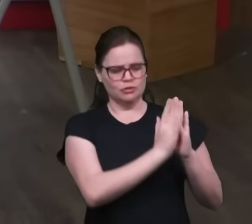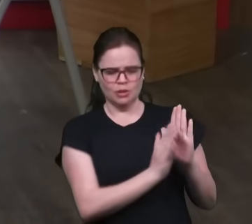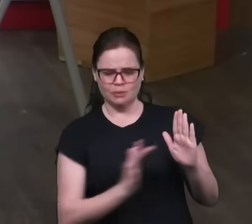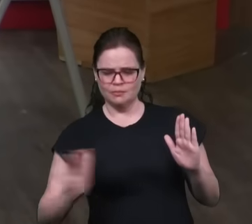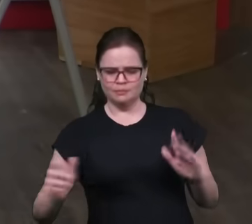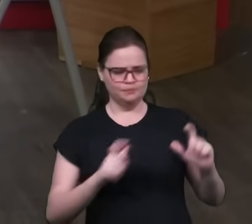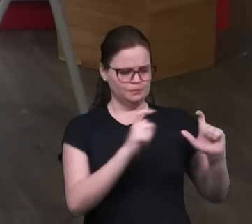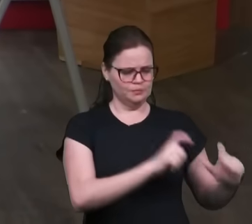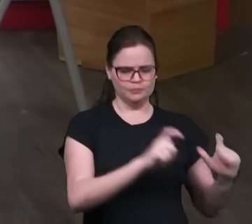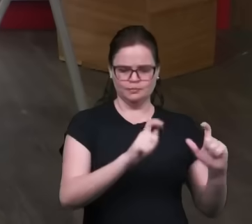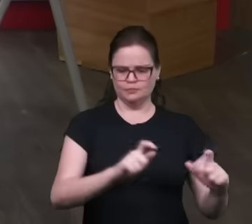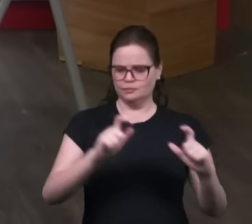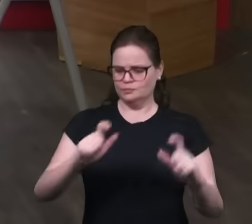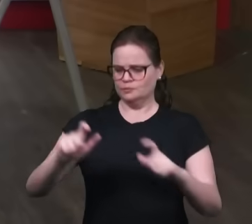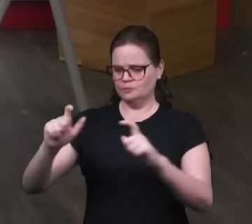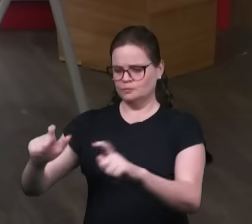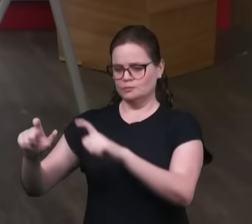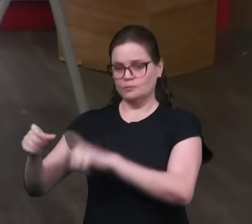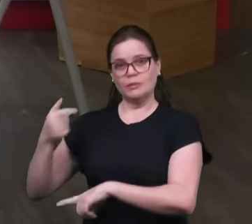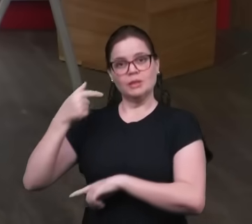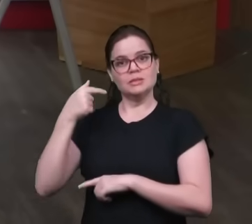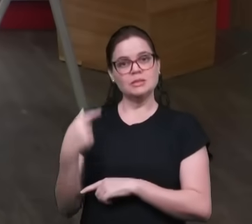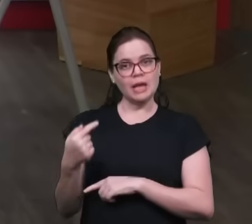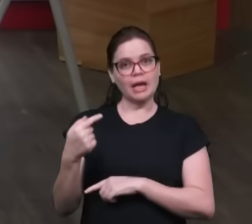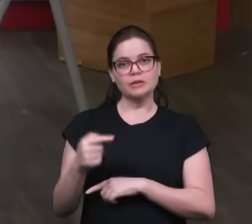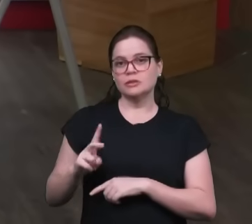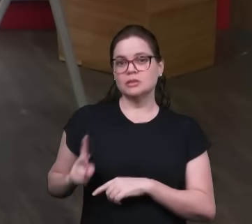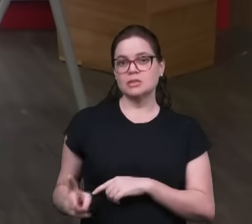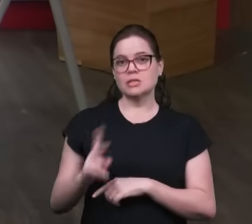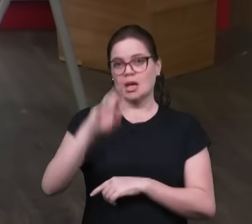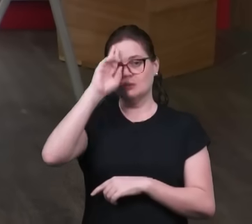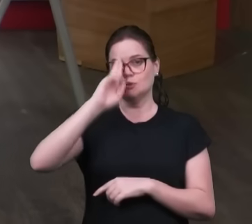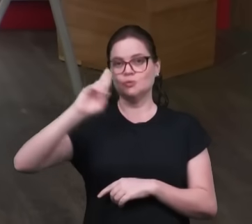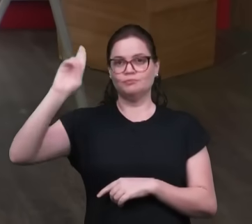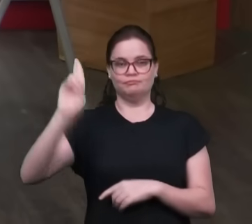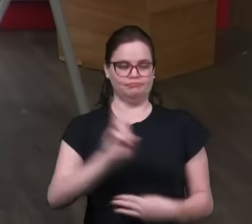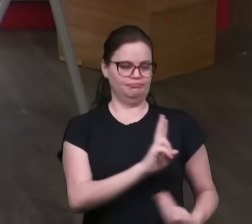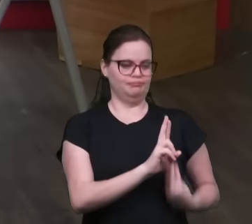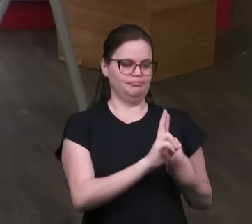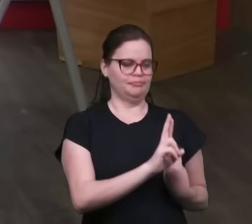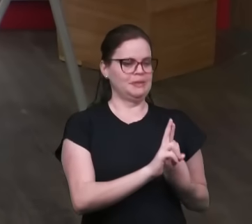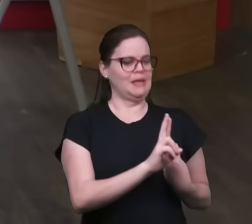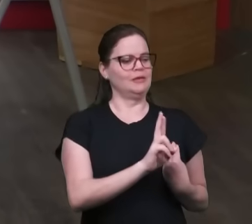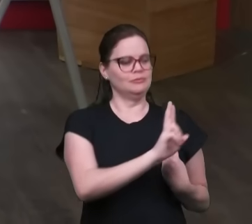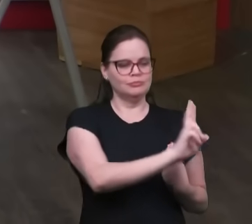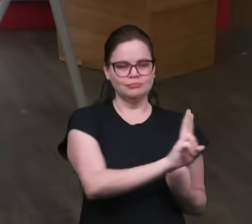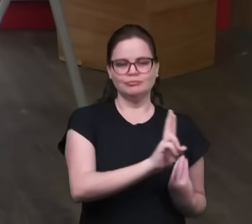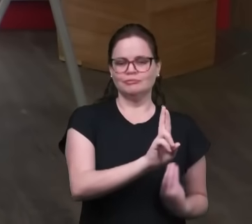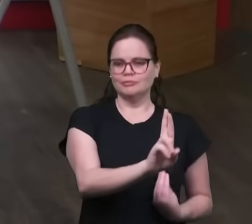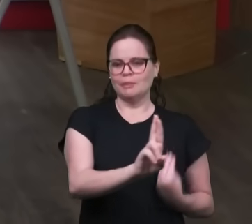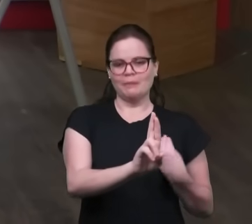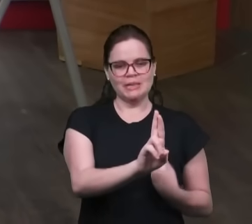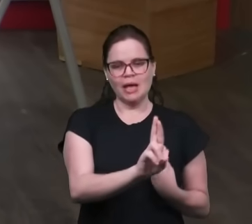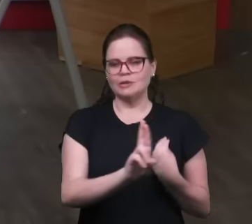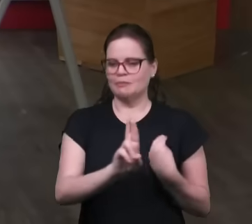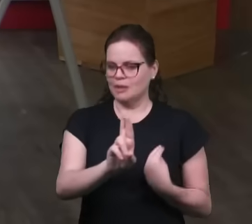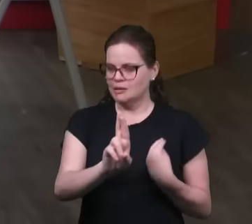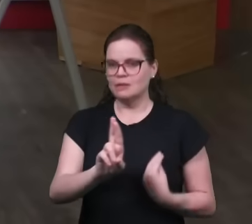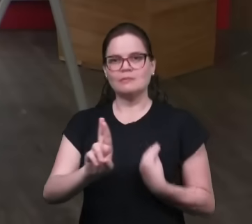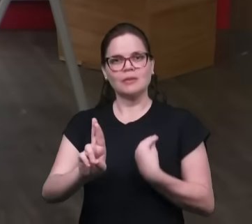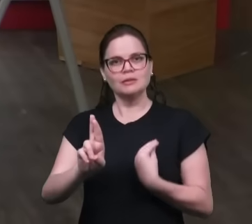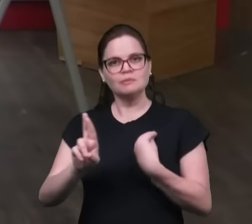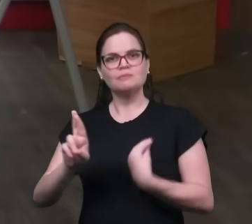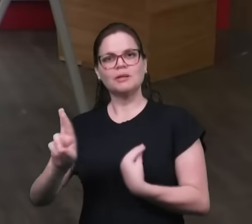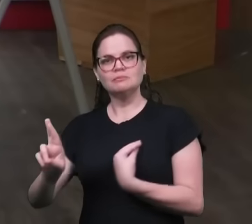Senhor nas várias fases da igreja. O Senhor sempre esteve presente, né, o catecismo, que ele fala do Senhor presente, né, em toda a face, em toda a história